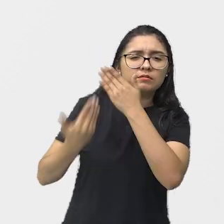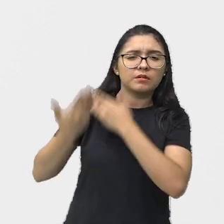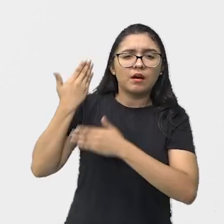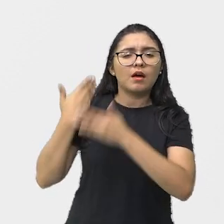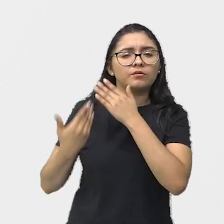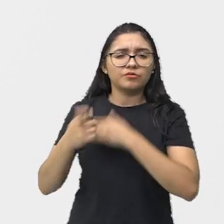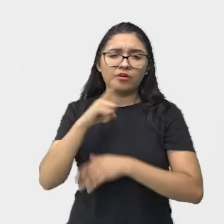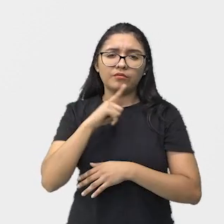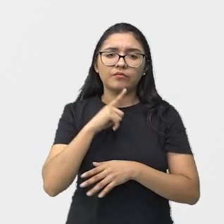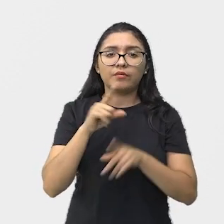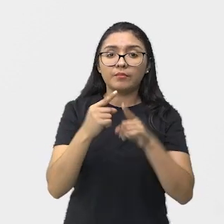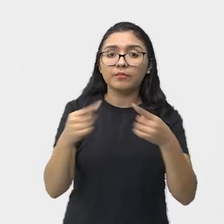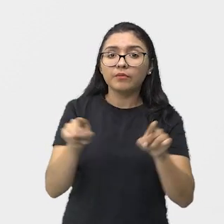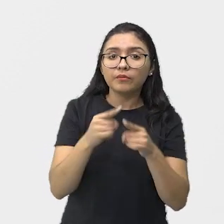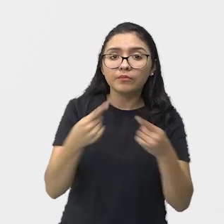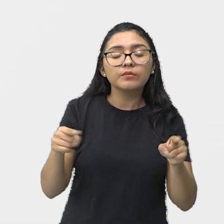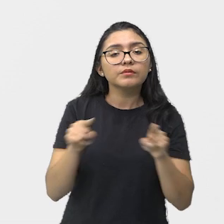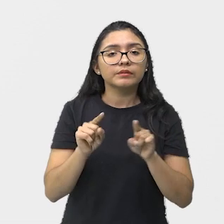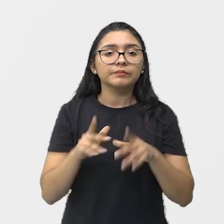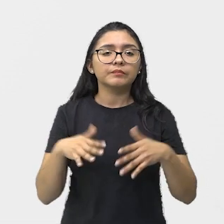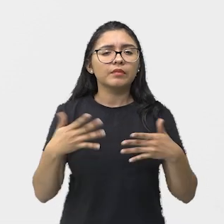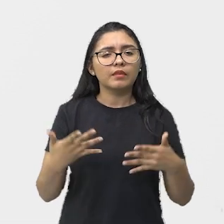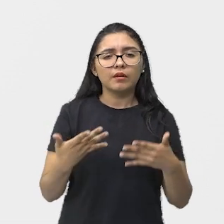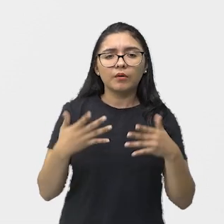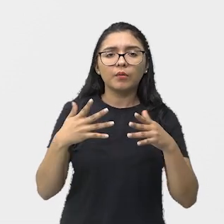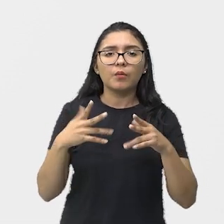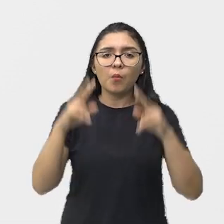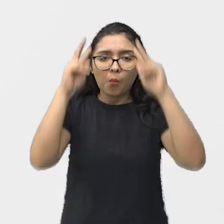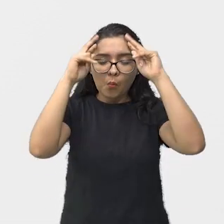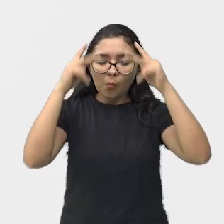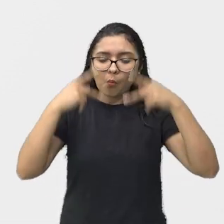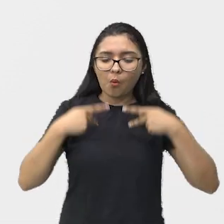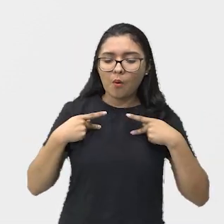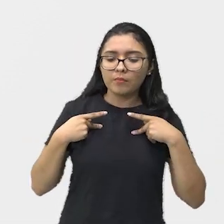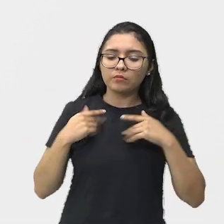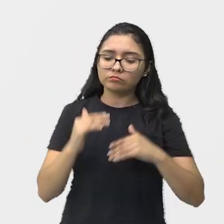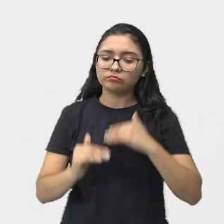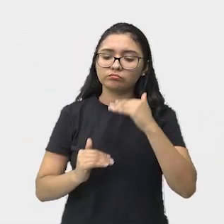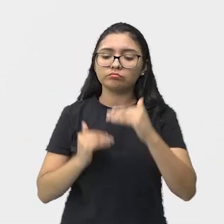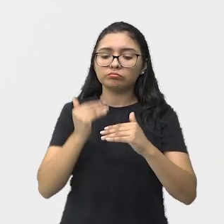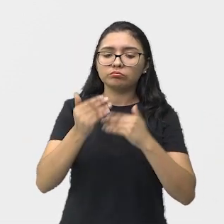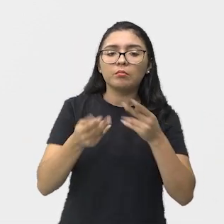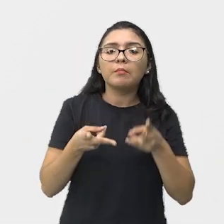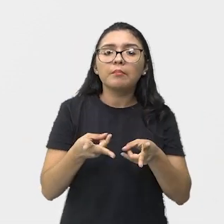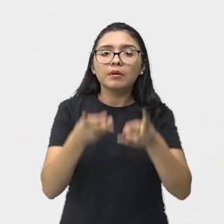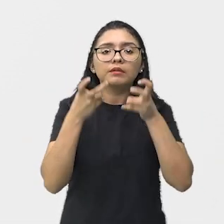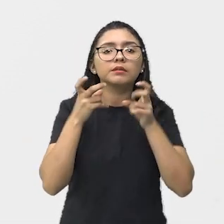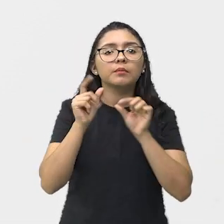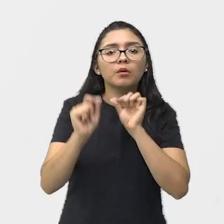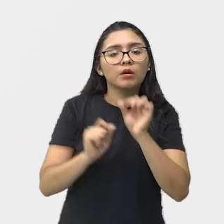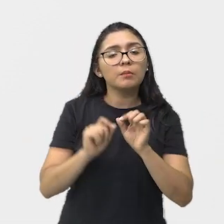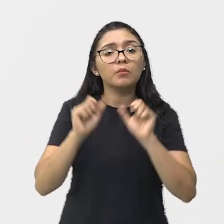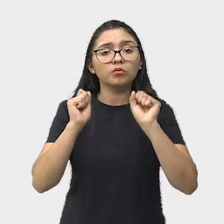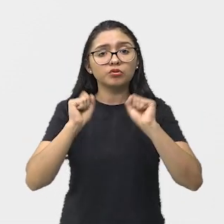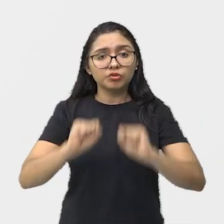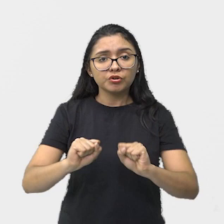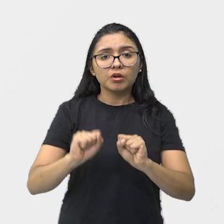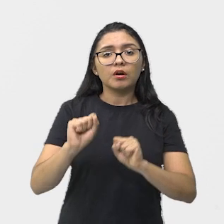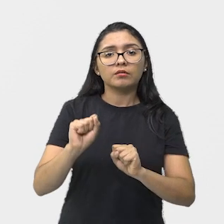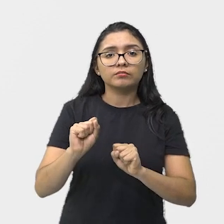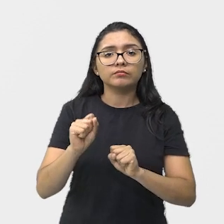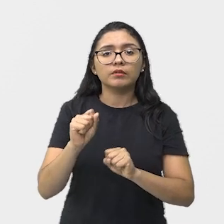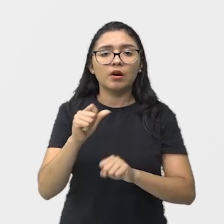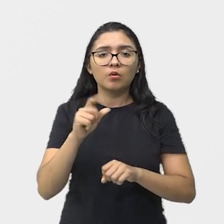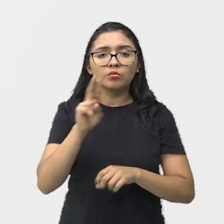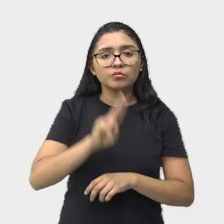música. Naturalmente, o ser humano observou os sons da natureza e percebeu que poderia reproduzi-los.